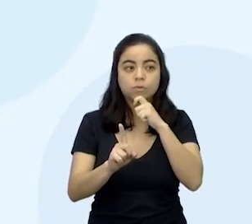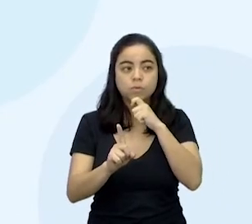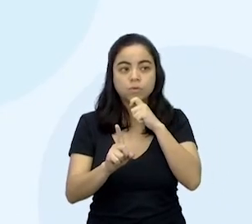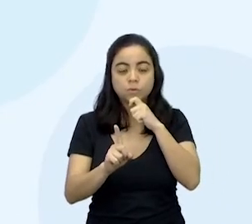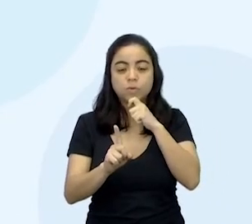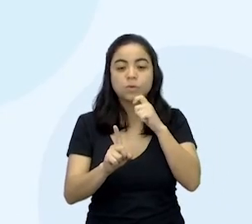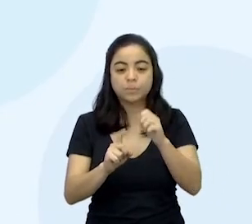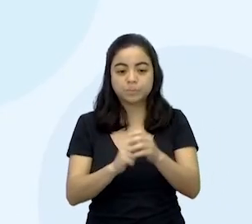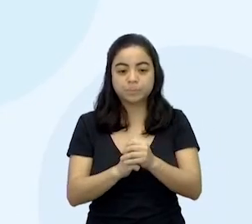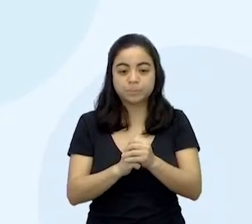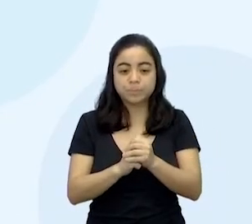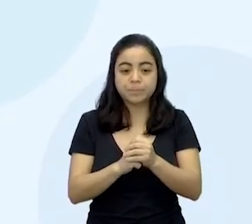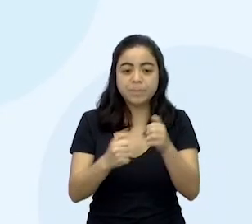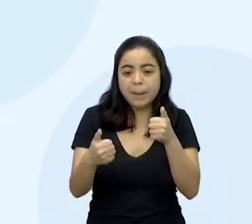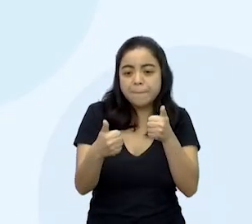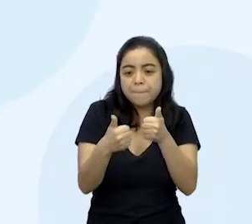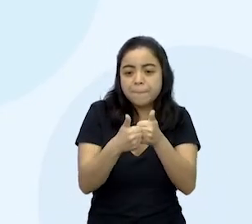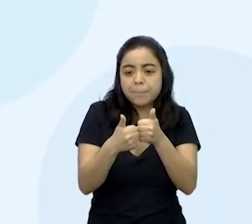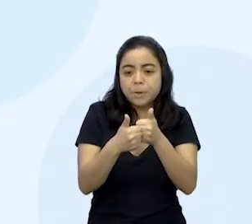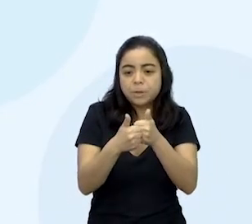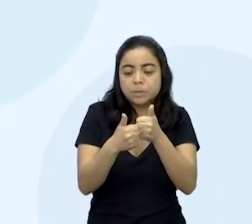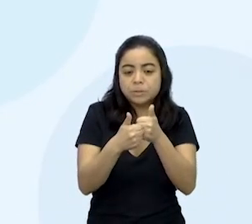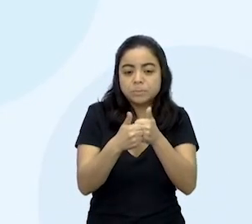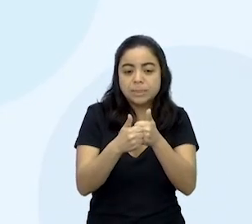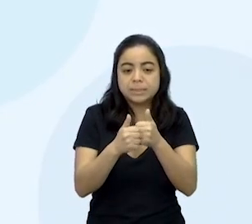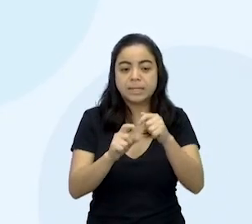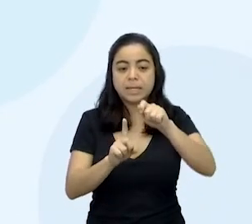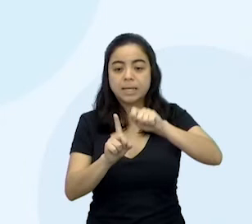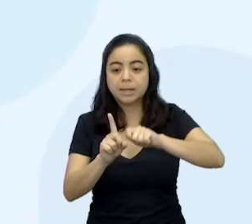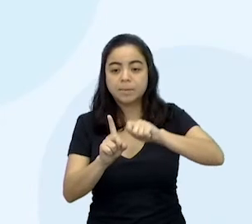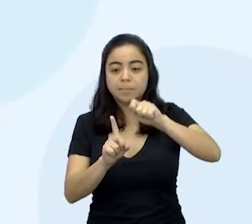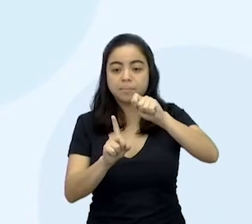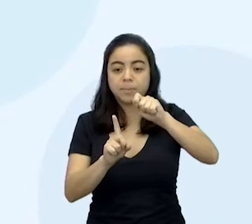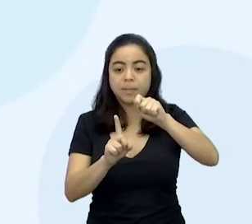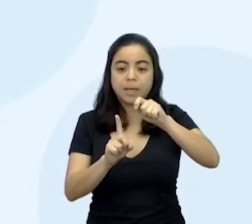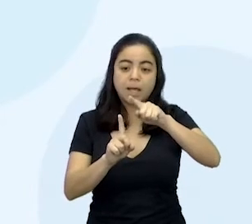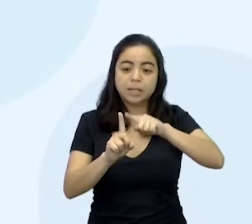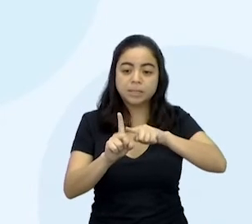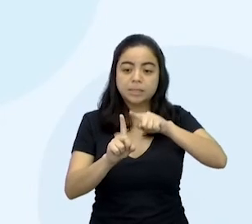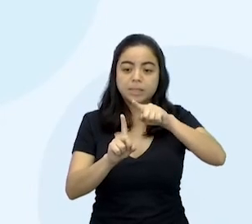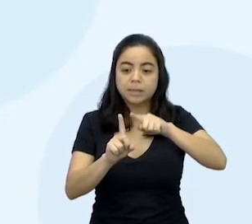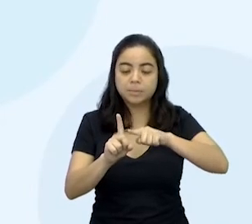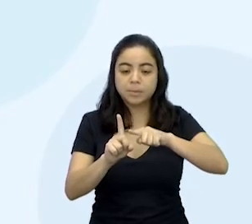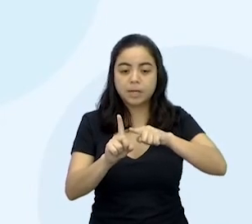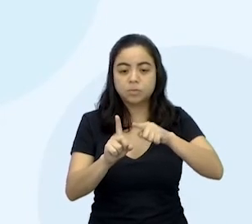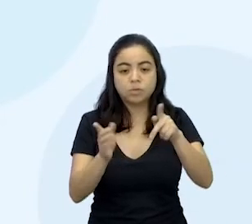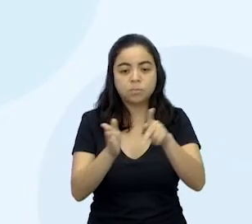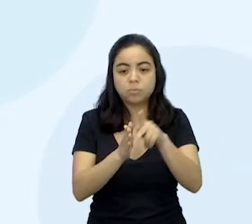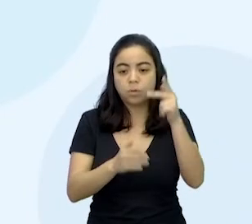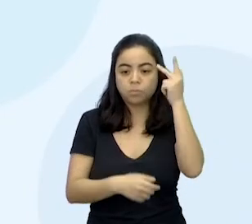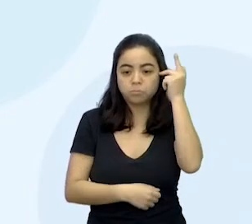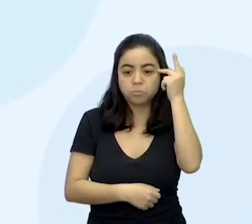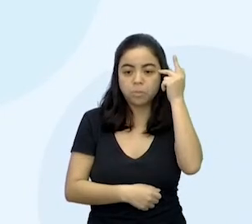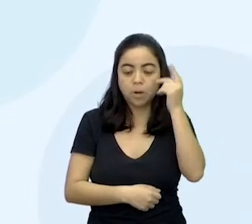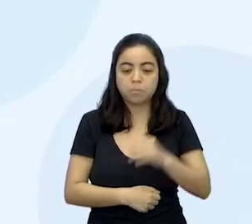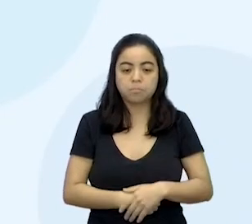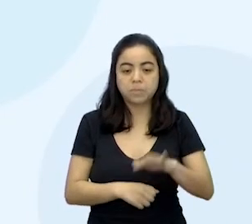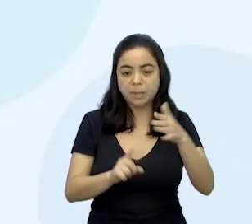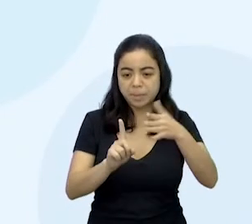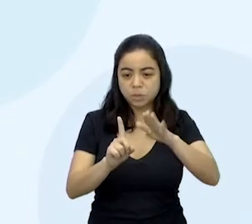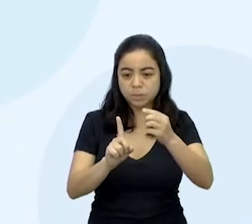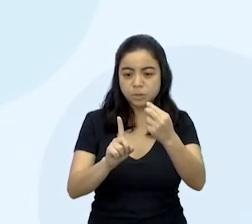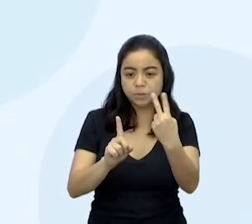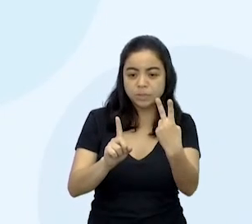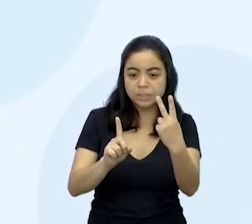aí próximas à temperatura ambiente. Por exemplo, a temperatura ambiente a gente considera 25 graus, mas tem